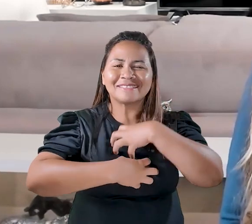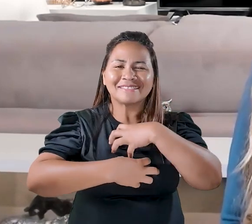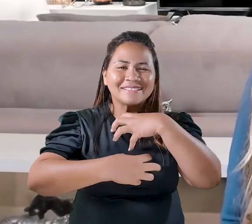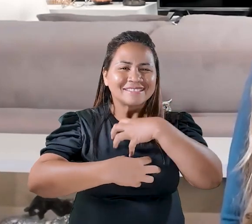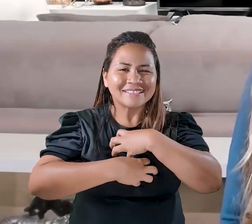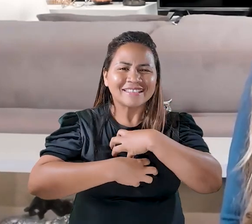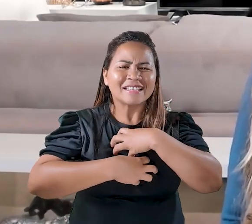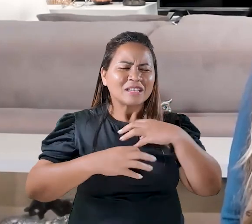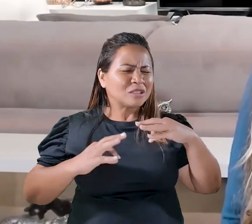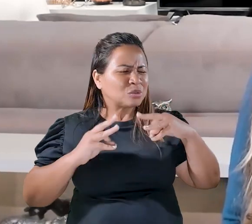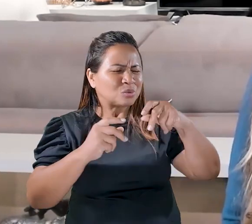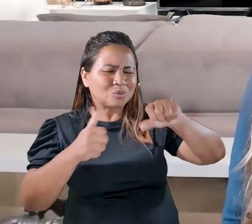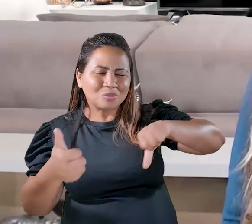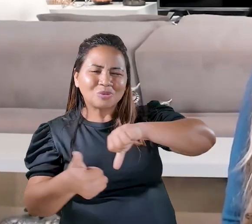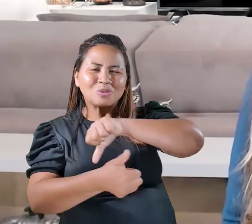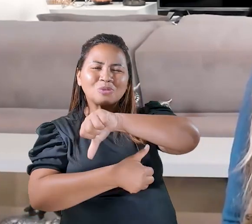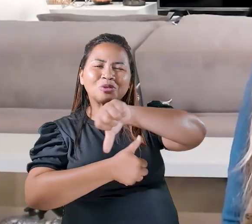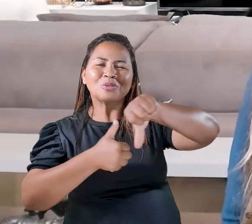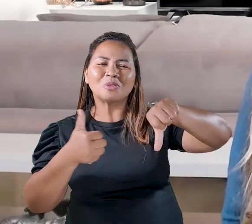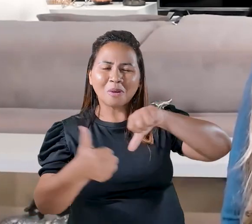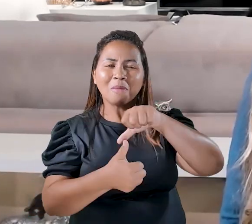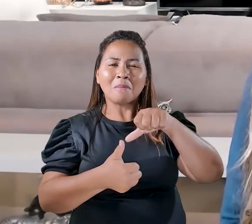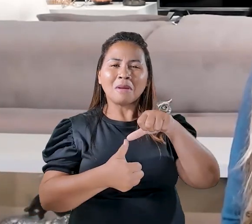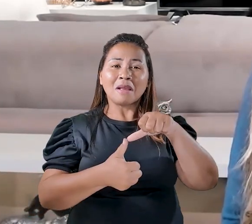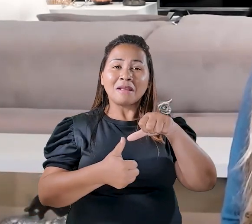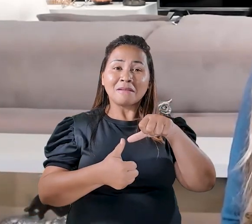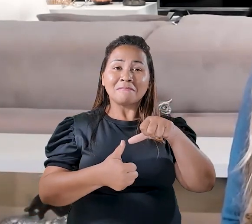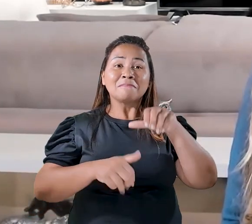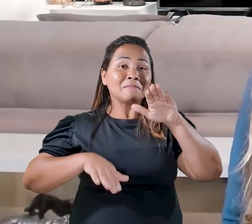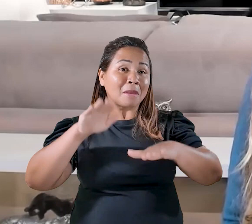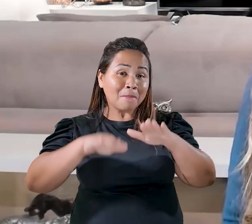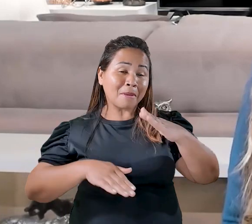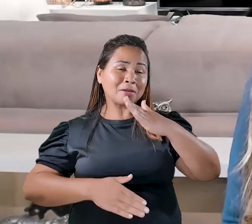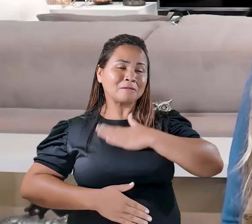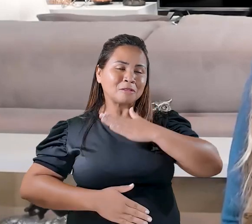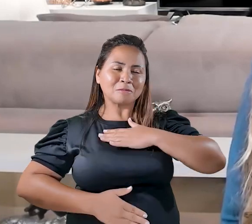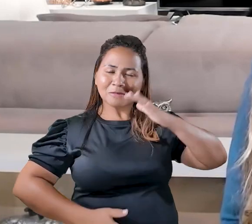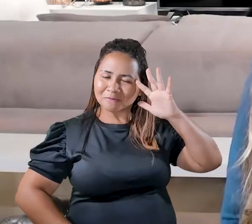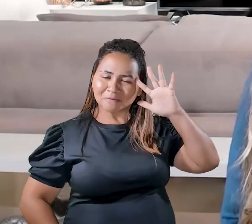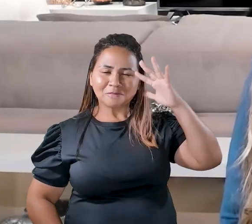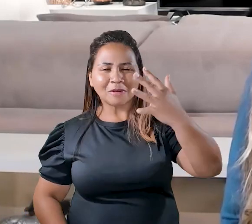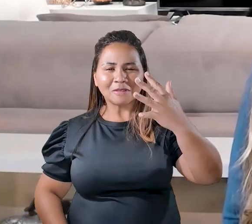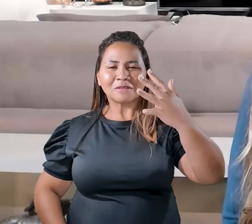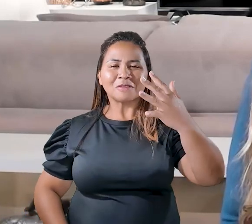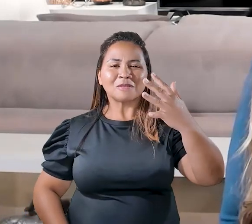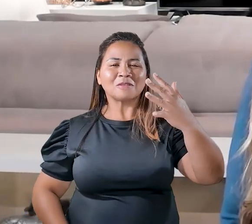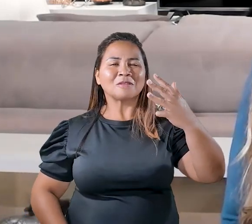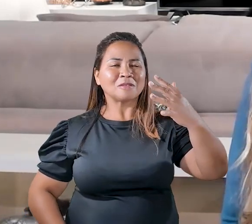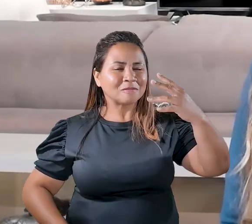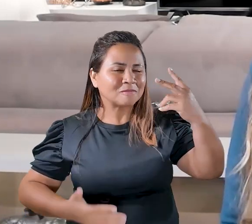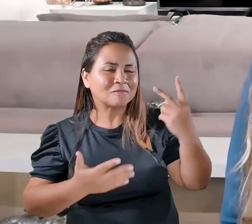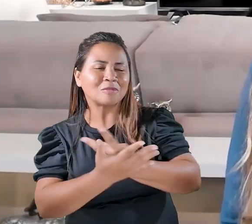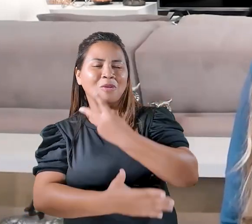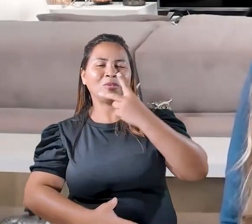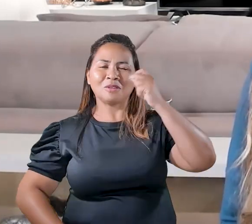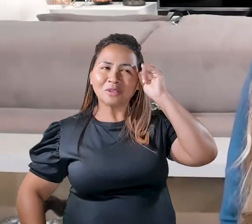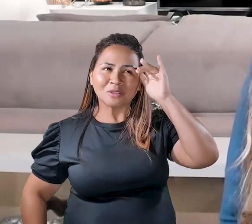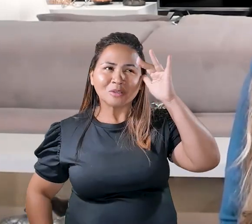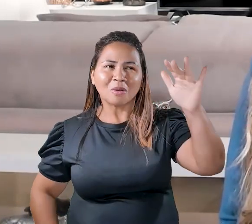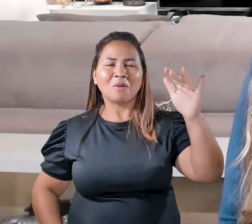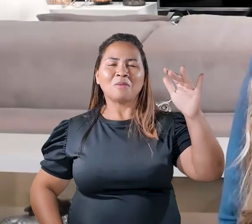de que tudo muda quando você toma uma decisão. A decisão de realizar os teus sonhos. A decisão de parar de